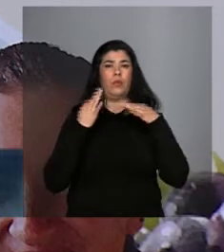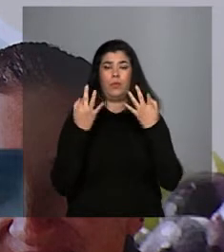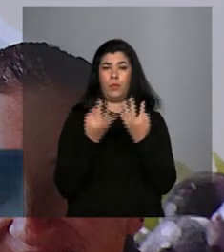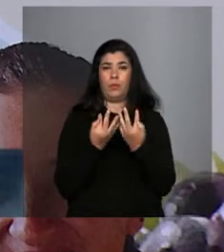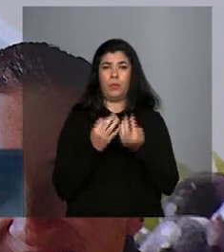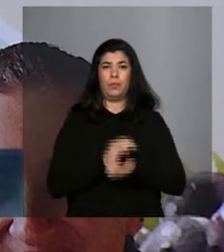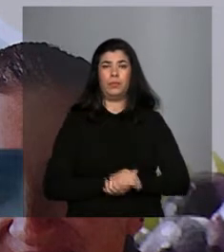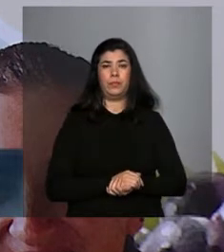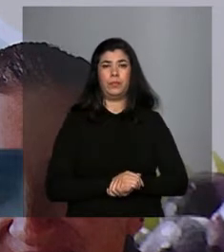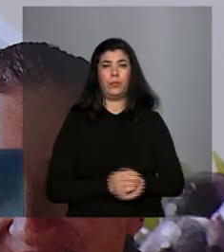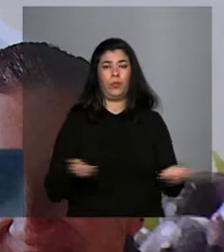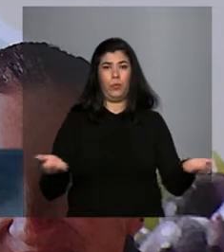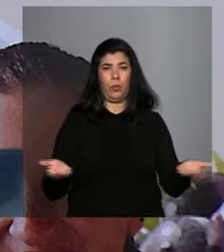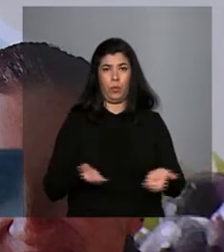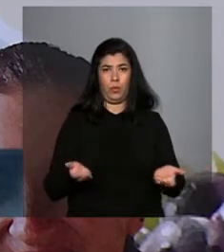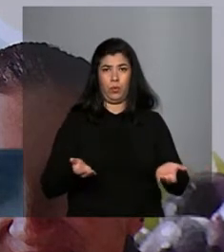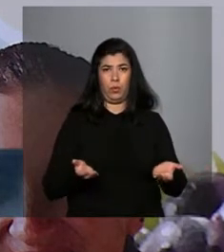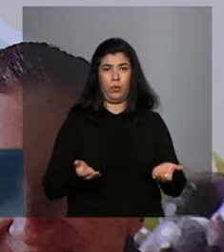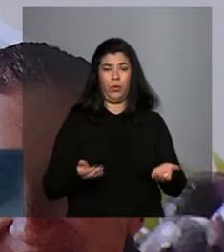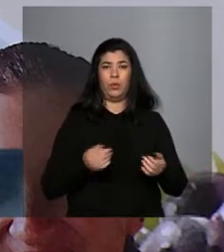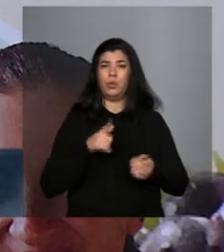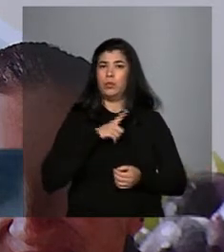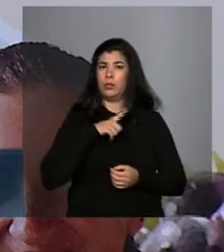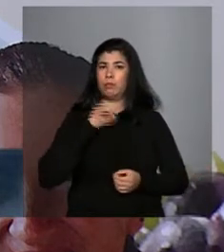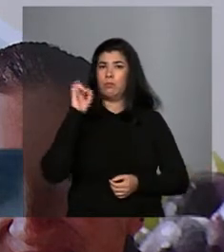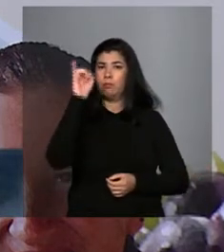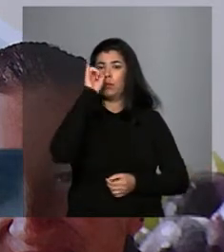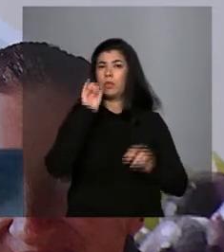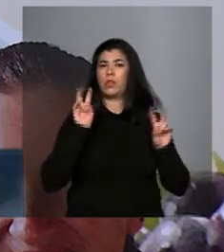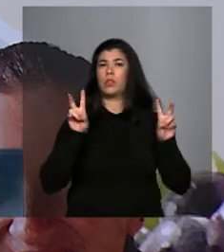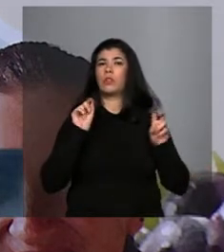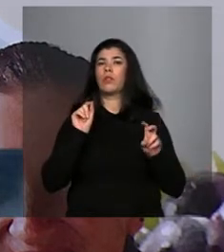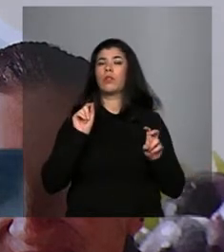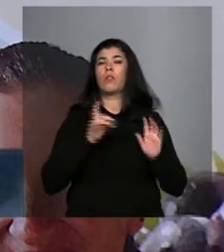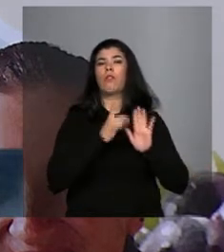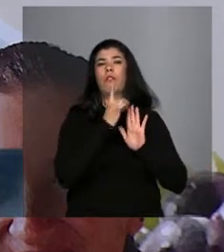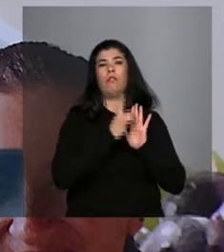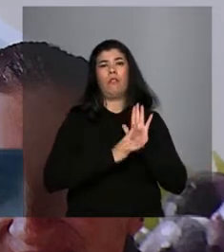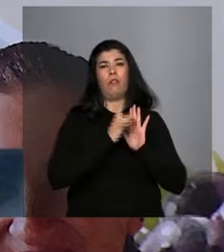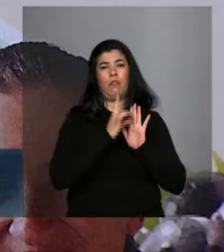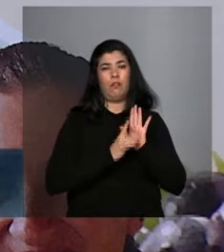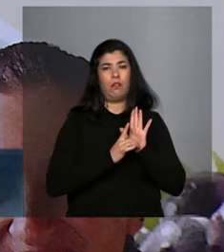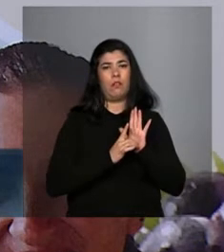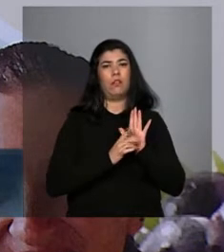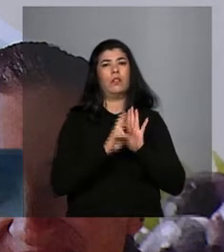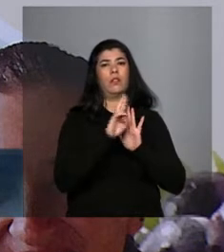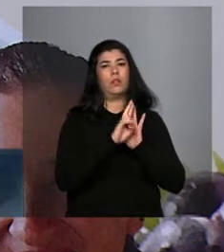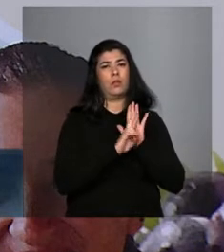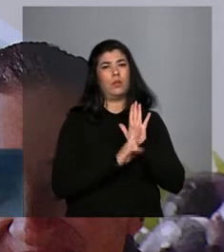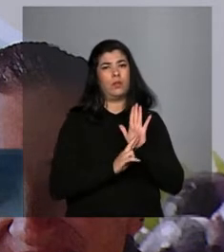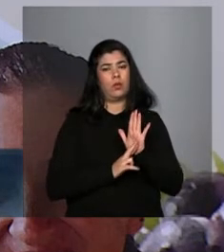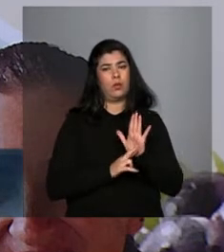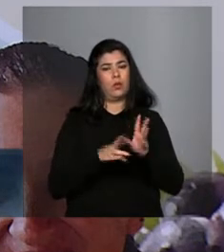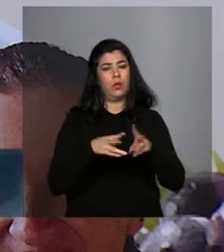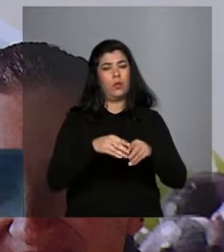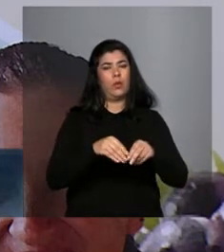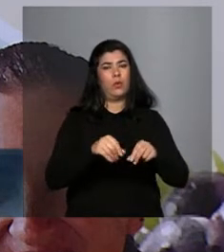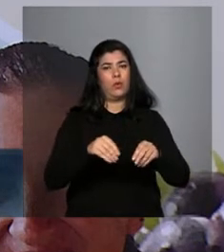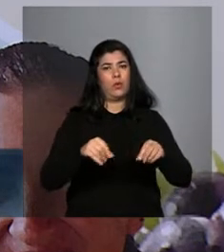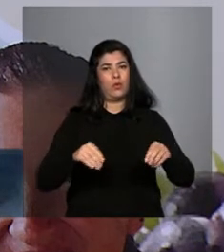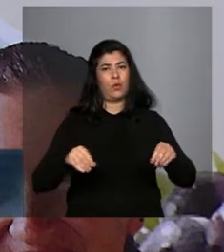hoje, demos ênfase aos decretos de regularização de terras